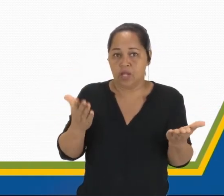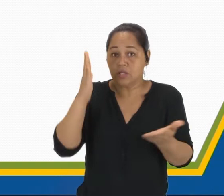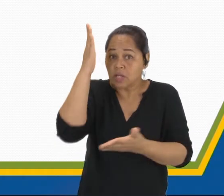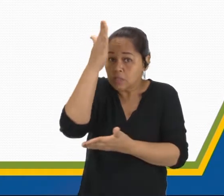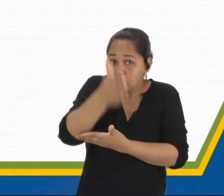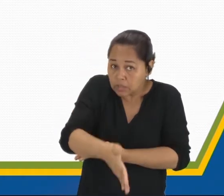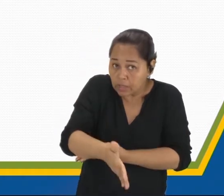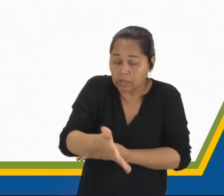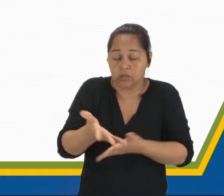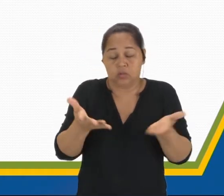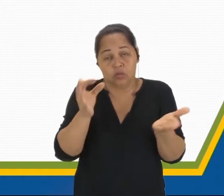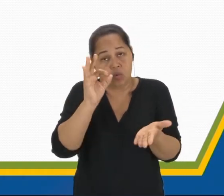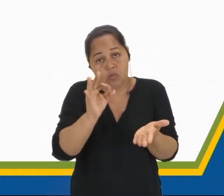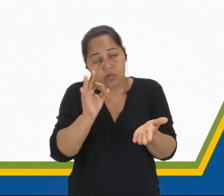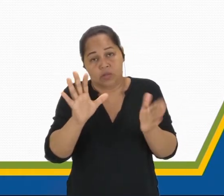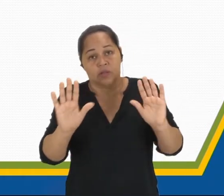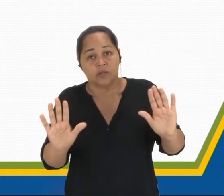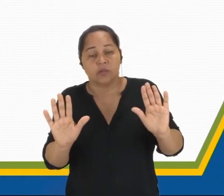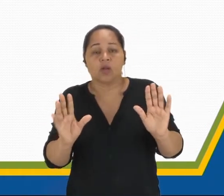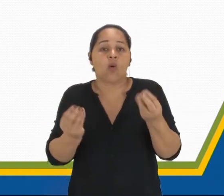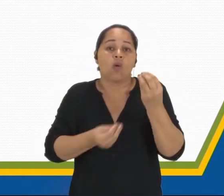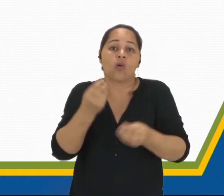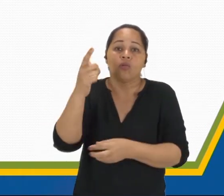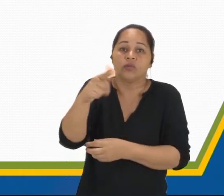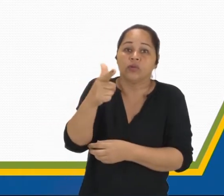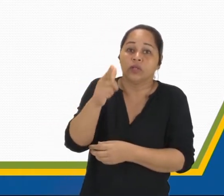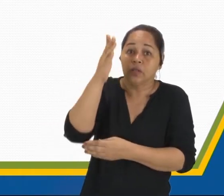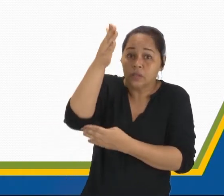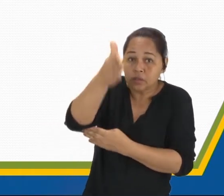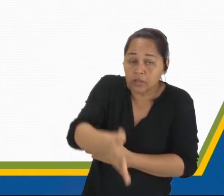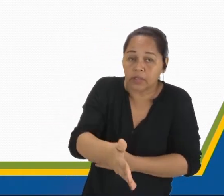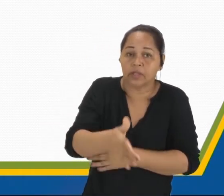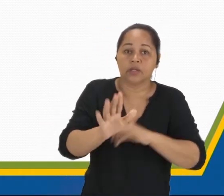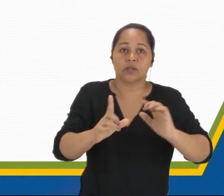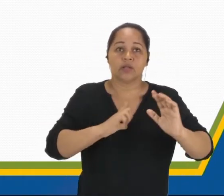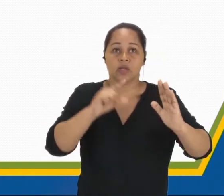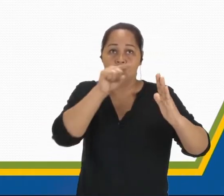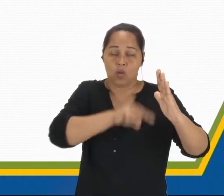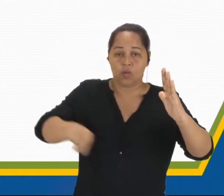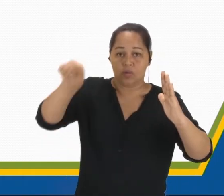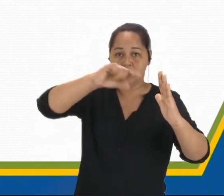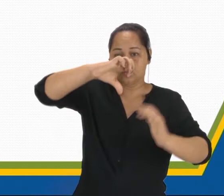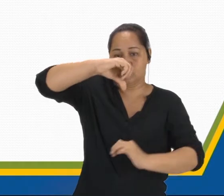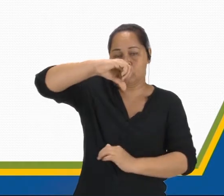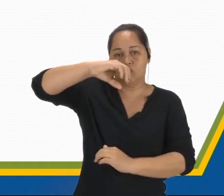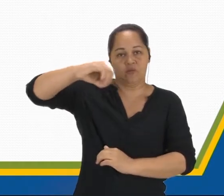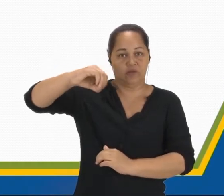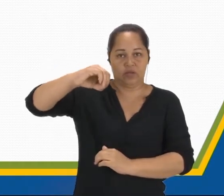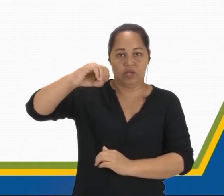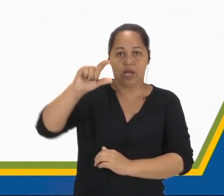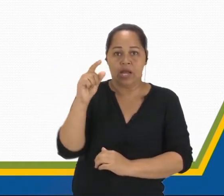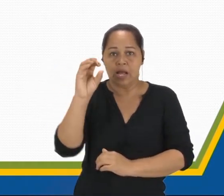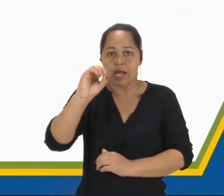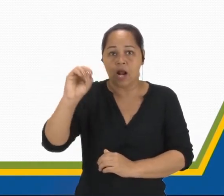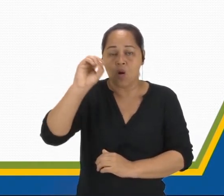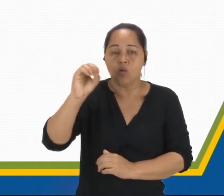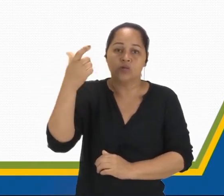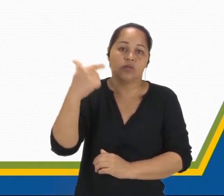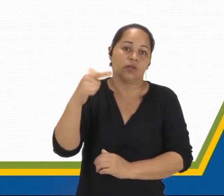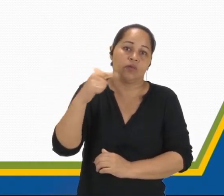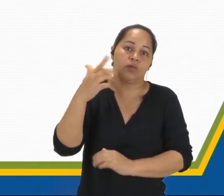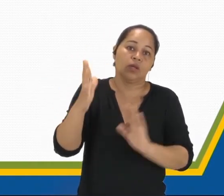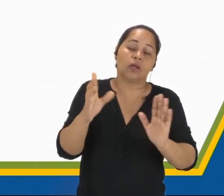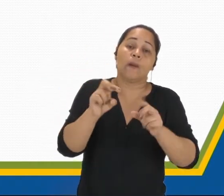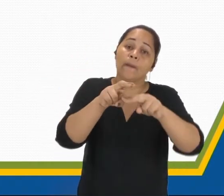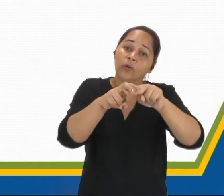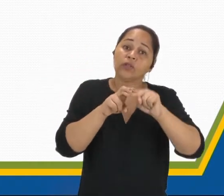ó, tá? E por que não tem seno, tangente, tá, de 90 graus? Porque eu vou dividir seno de 90